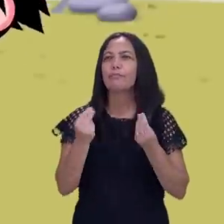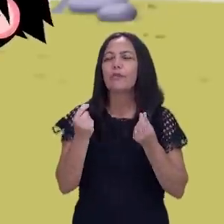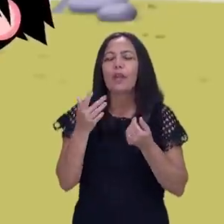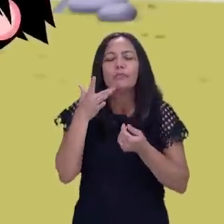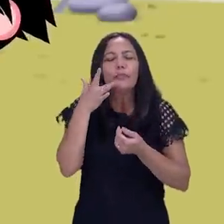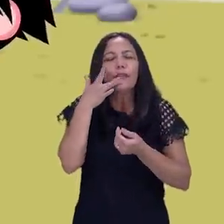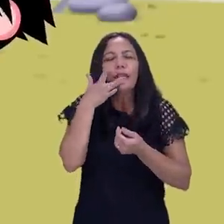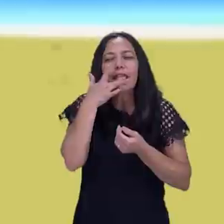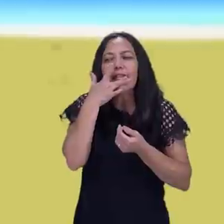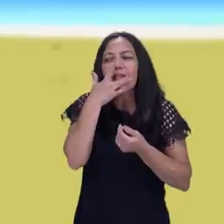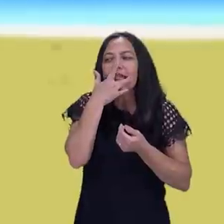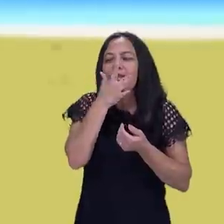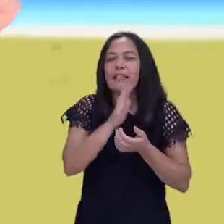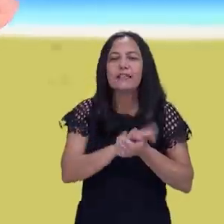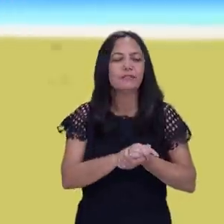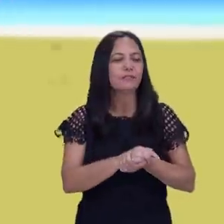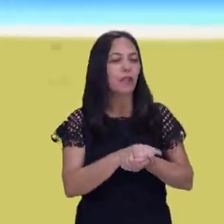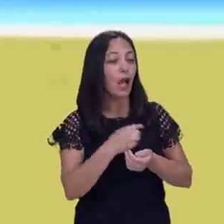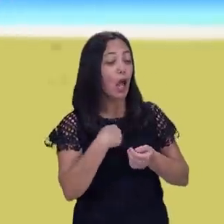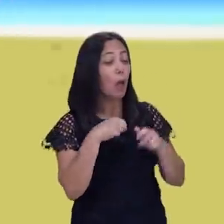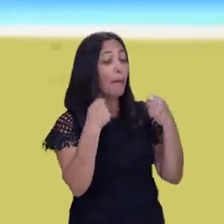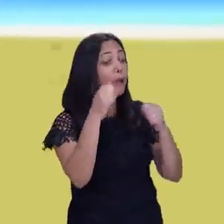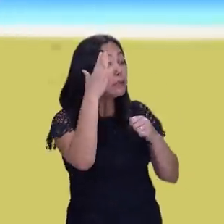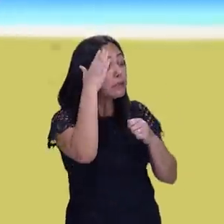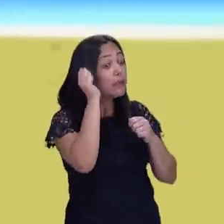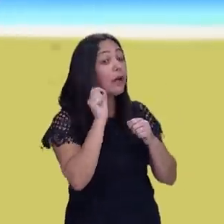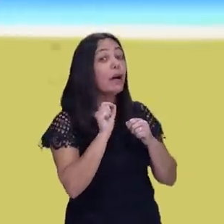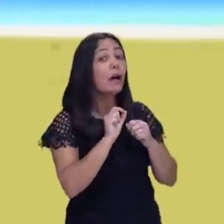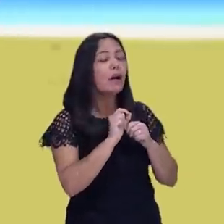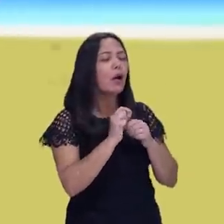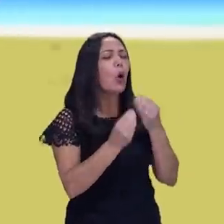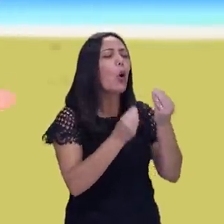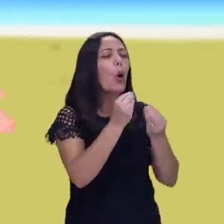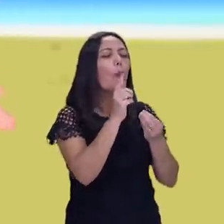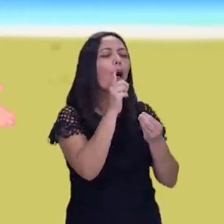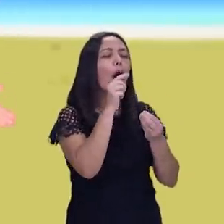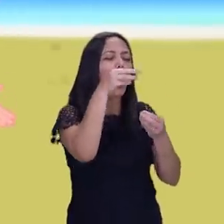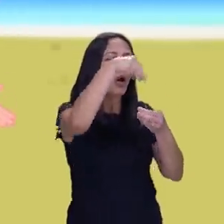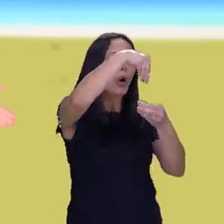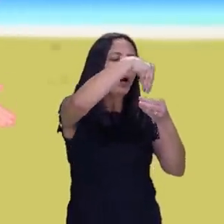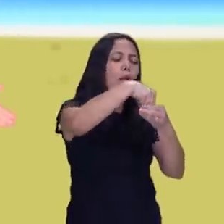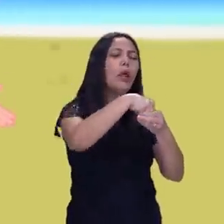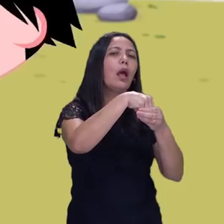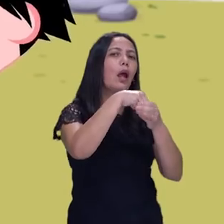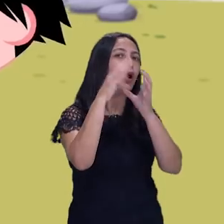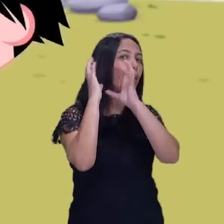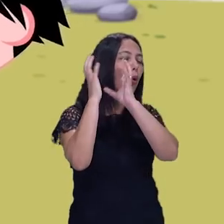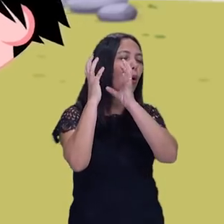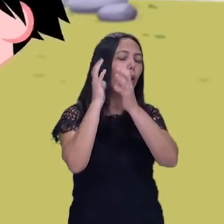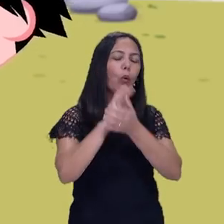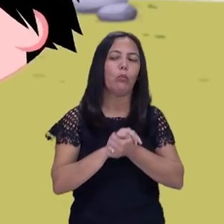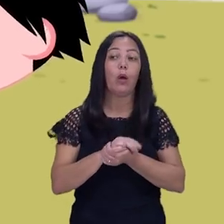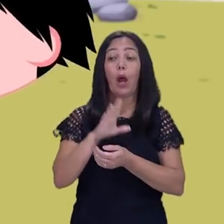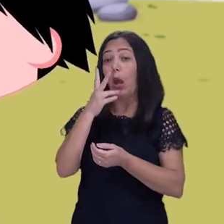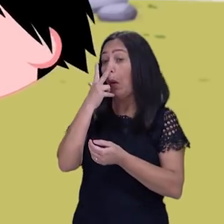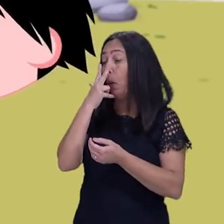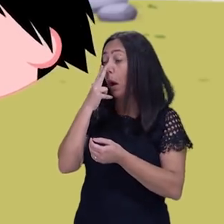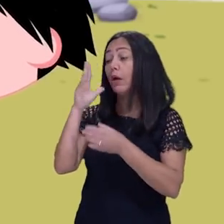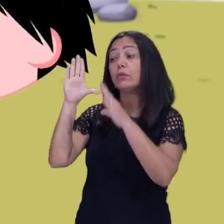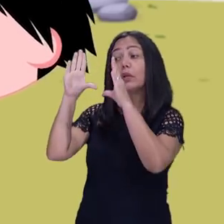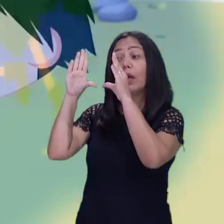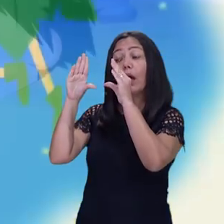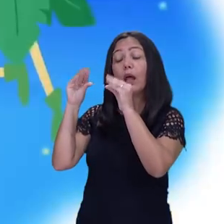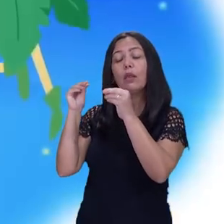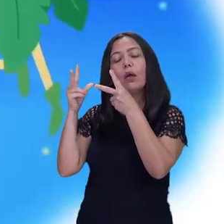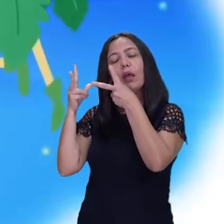Tá bem gostoso. Eu preciso saber como a água entra no coco. Eu acho que à noite, enquanto a